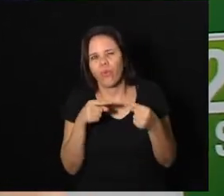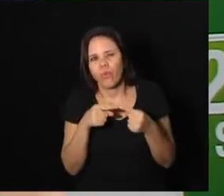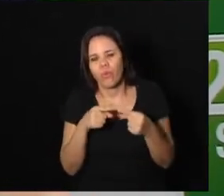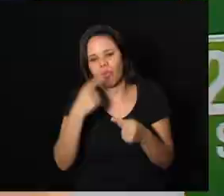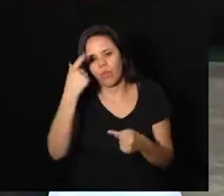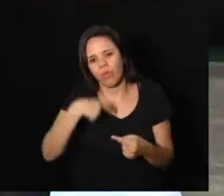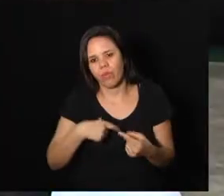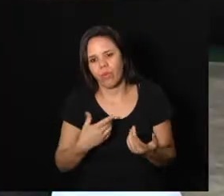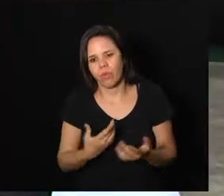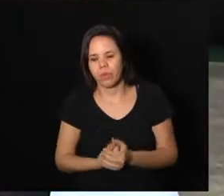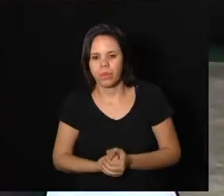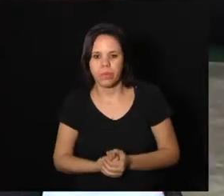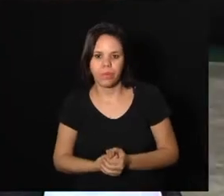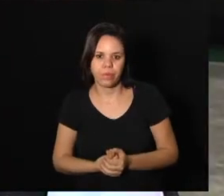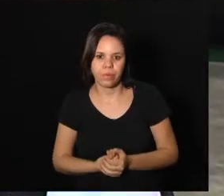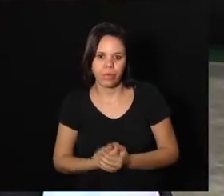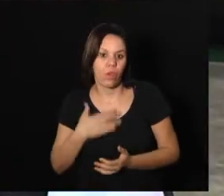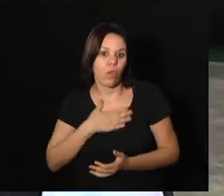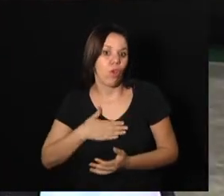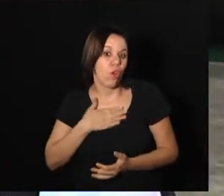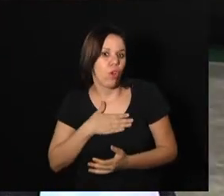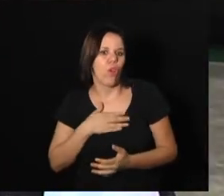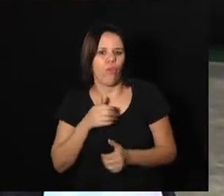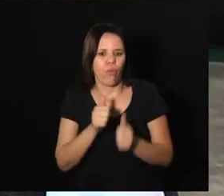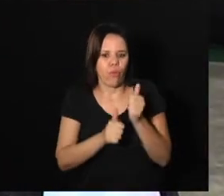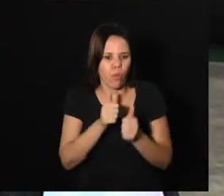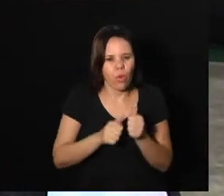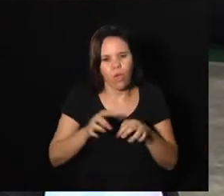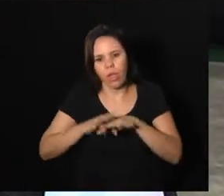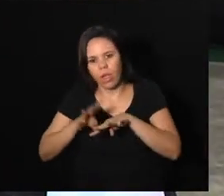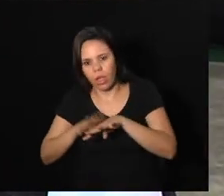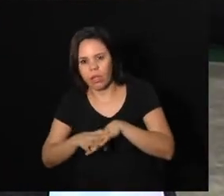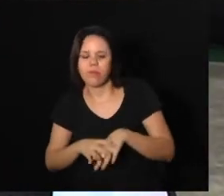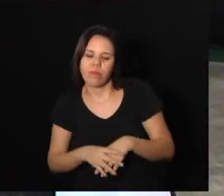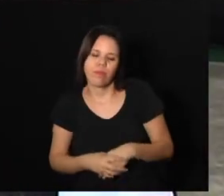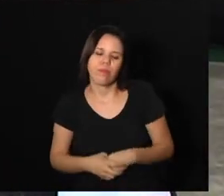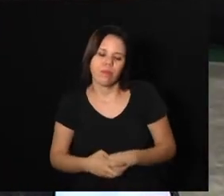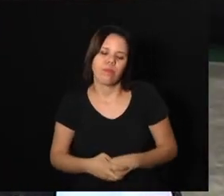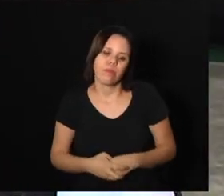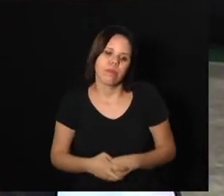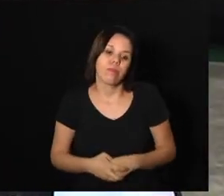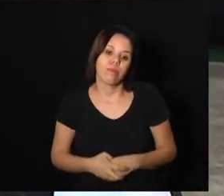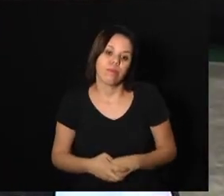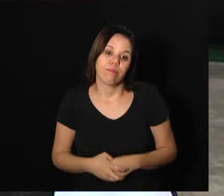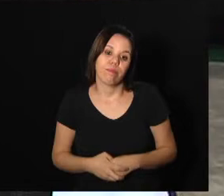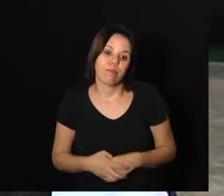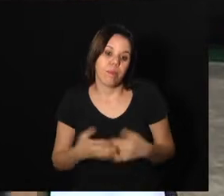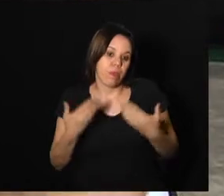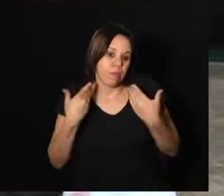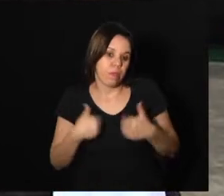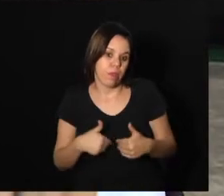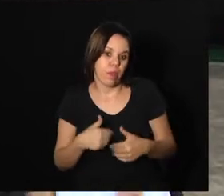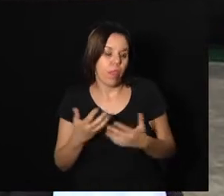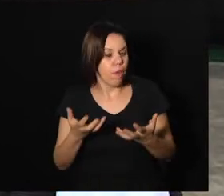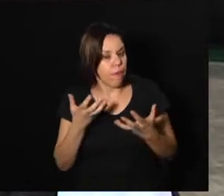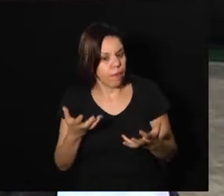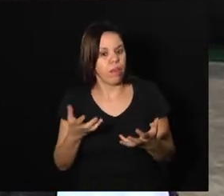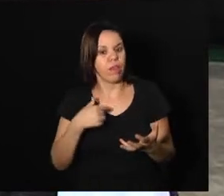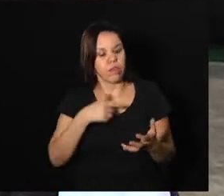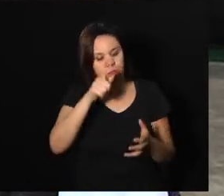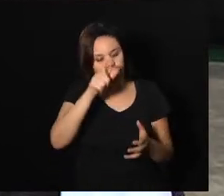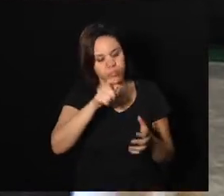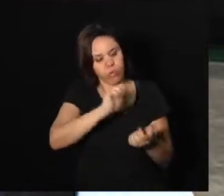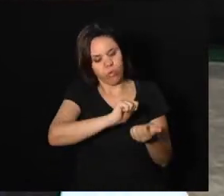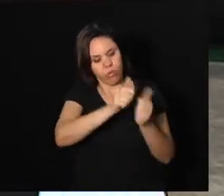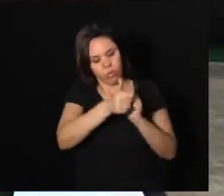comigo atualmente. Eu gosto muito de jogar bola, matemática, essas coisas. Então, pra mim, eu queria ser jogadora de